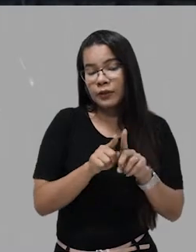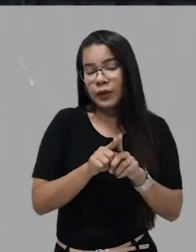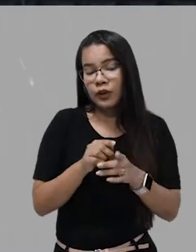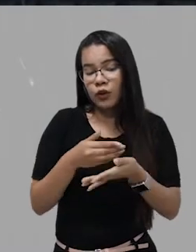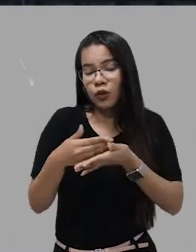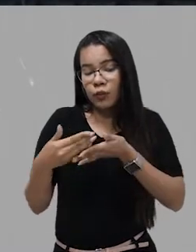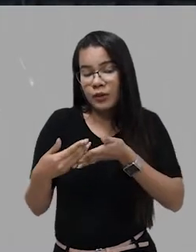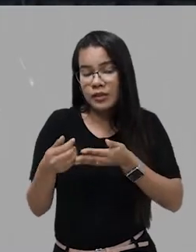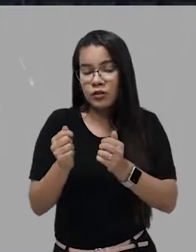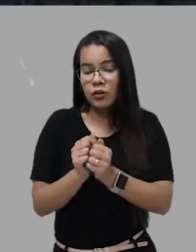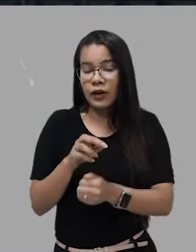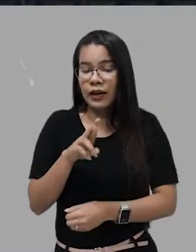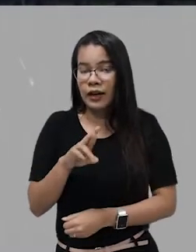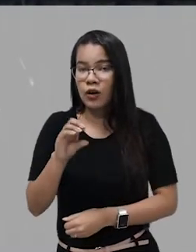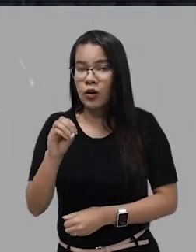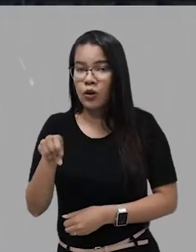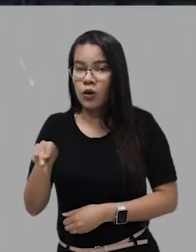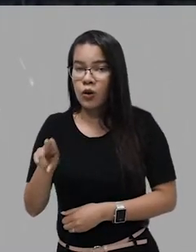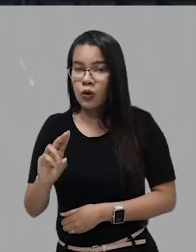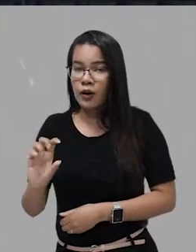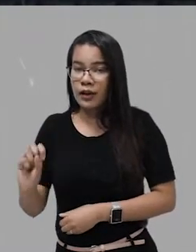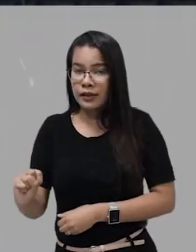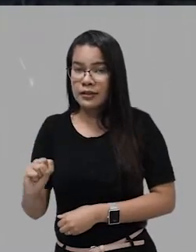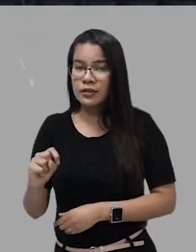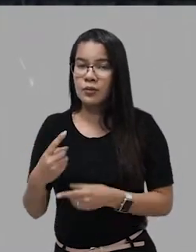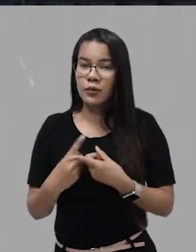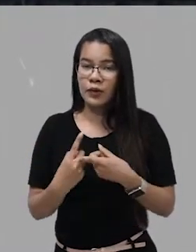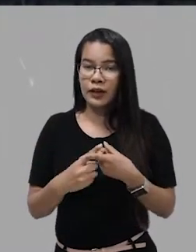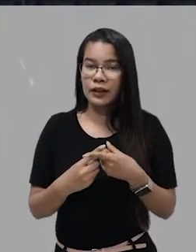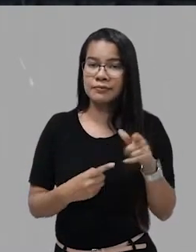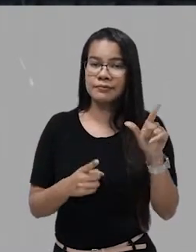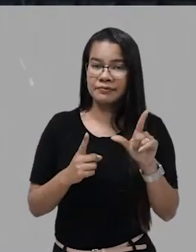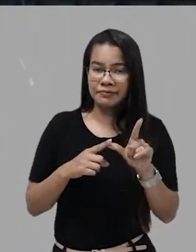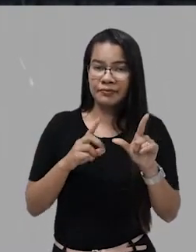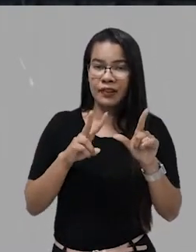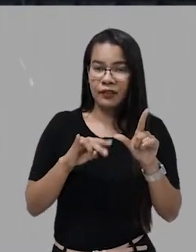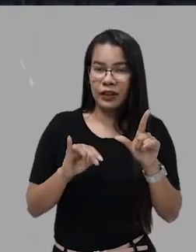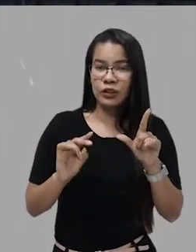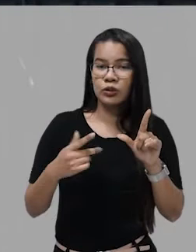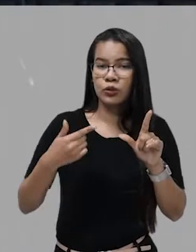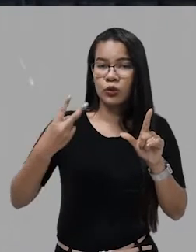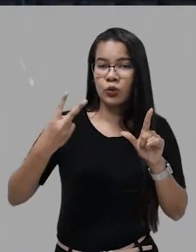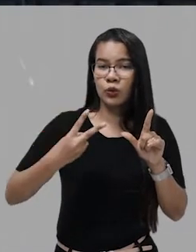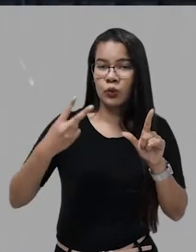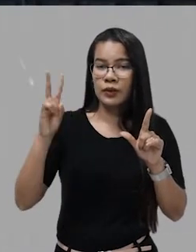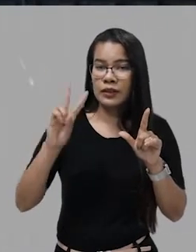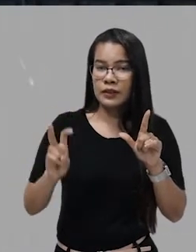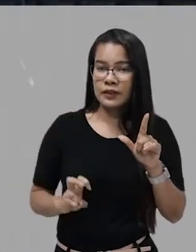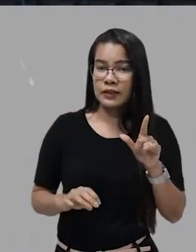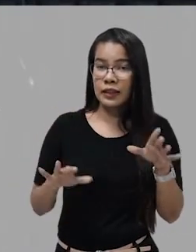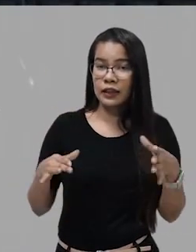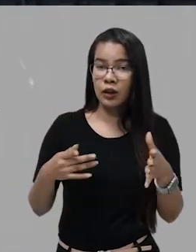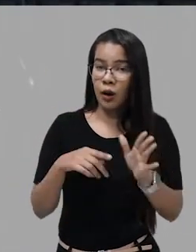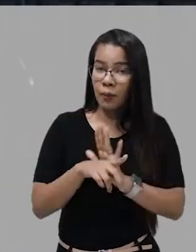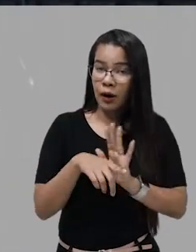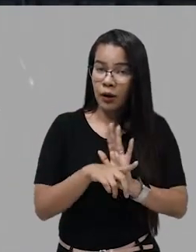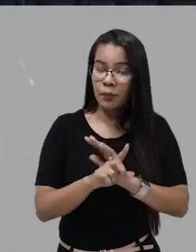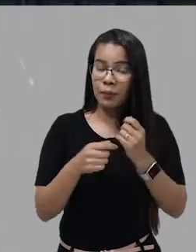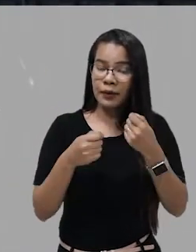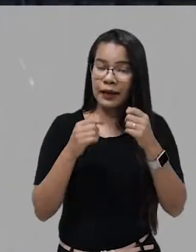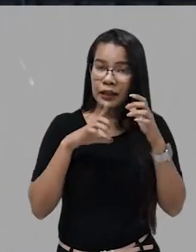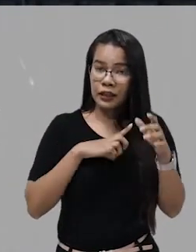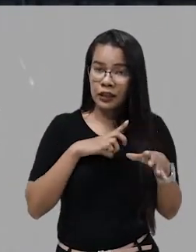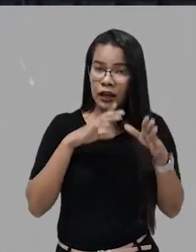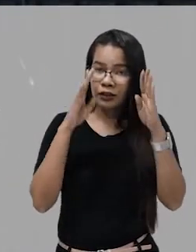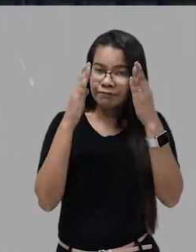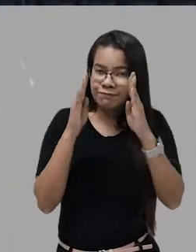S ou R é dobrada. Questões como essa necessitam de muita atenção. de muita atenção. Vocês têm que observar com